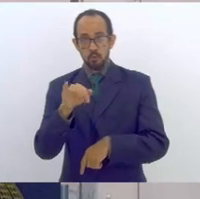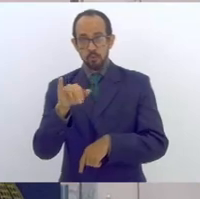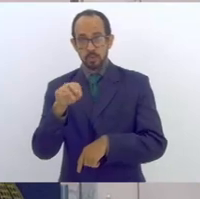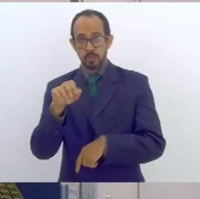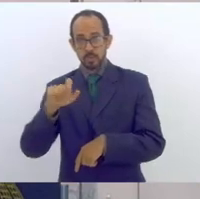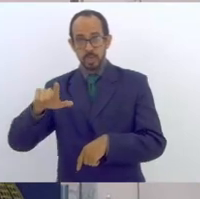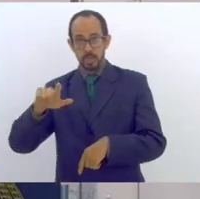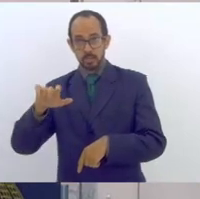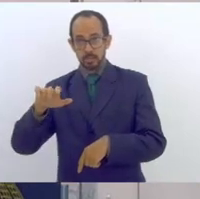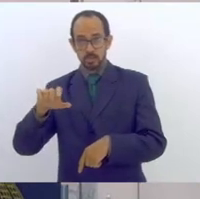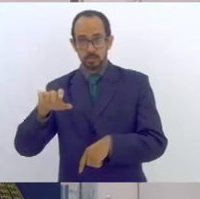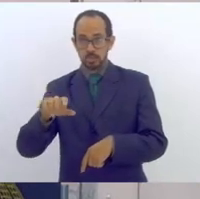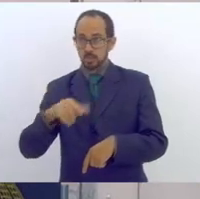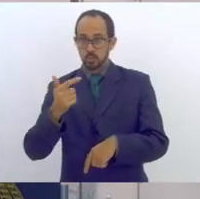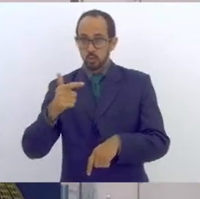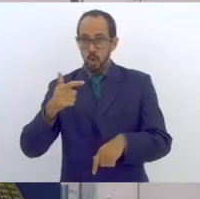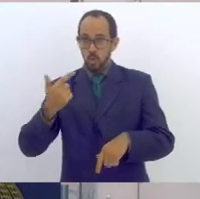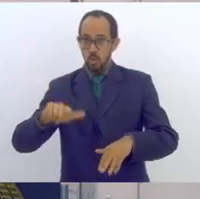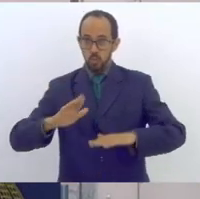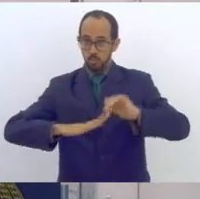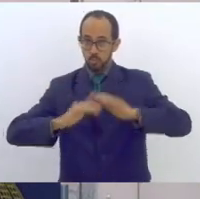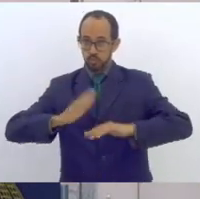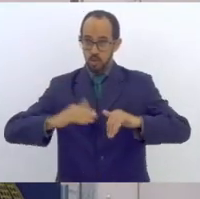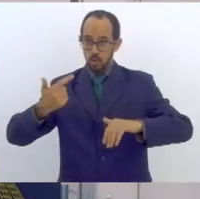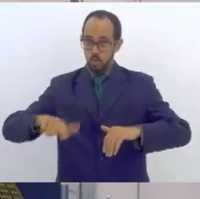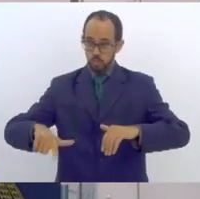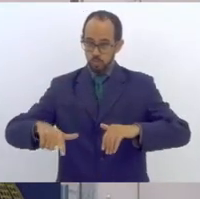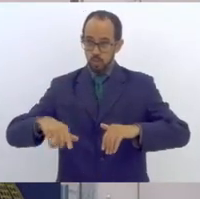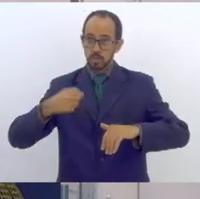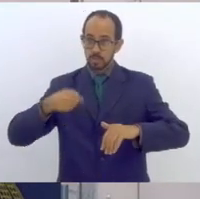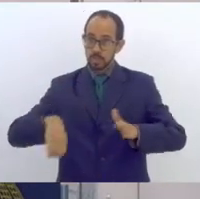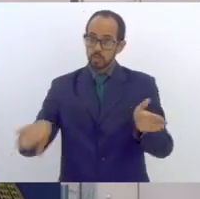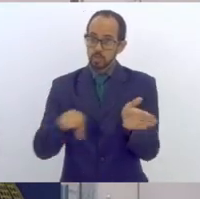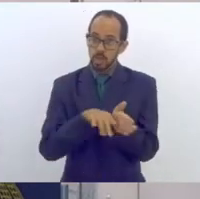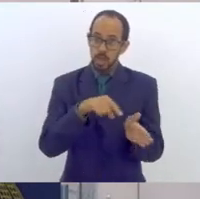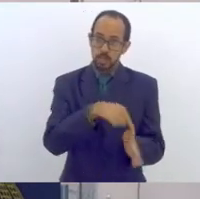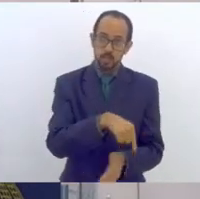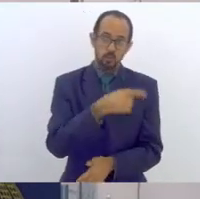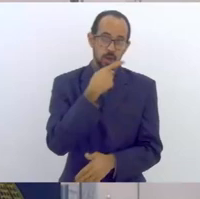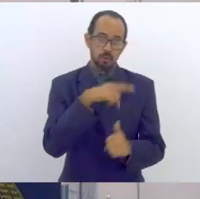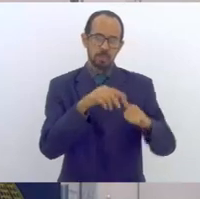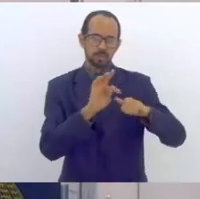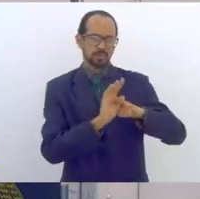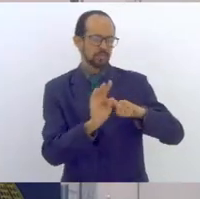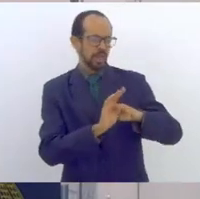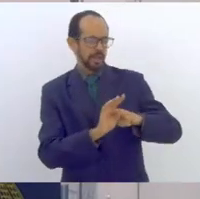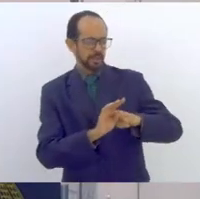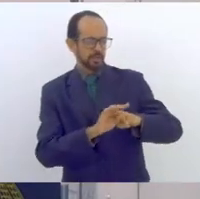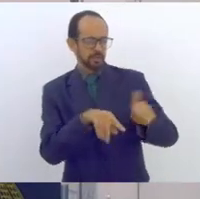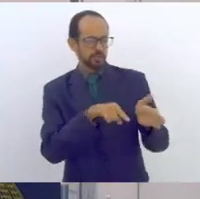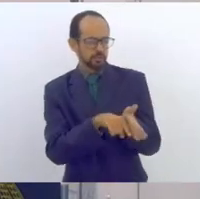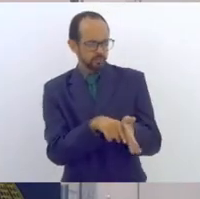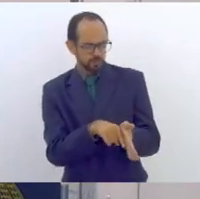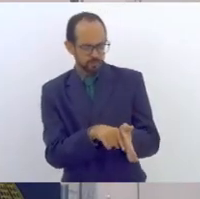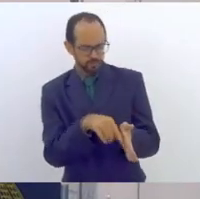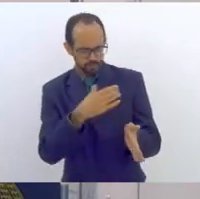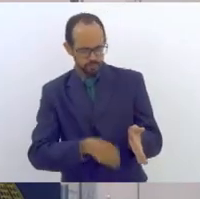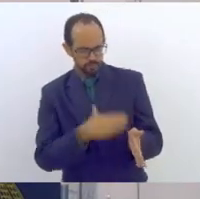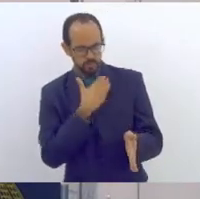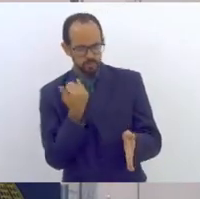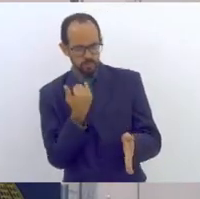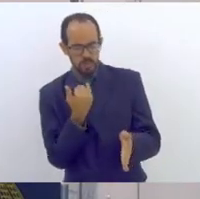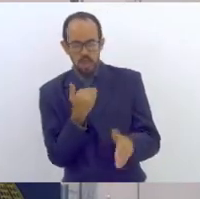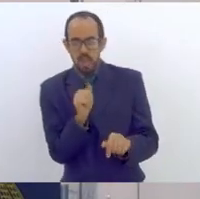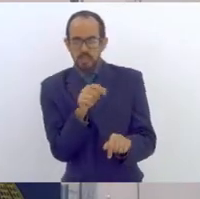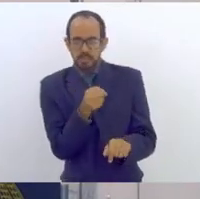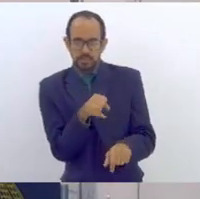não tem outro cargo e se chegar aqui não uma técnico auxiliar de necrops em outra nos 27 estados